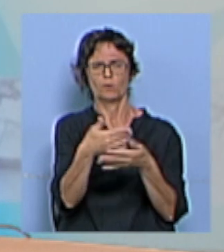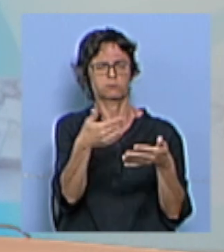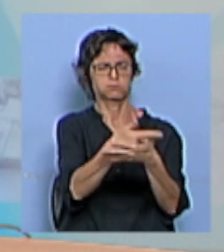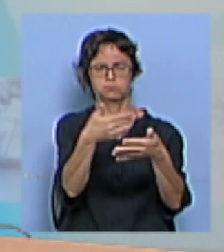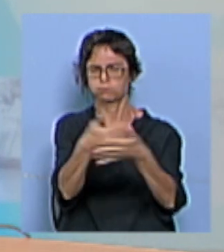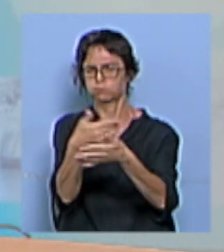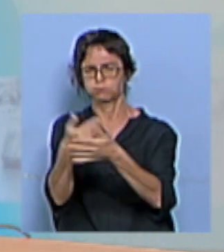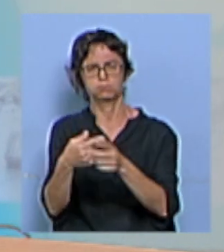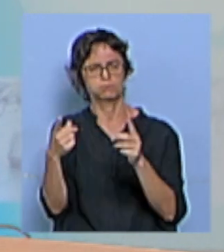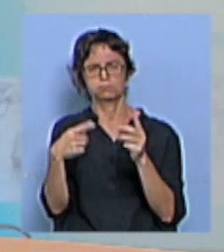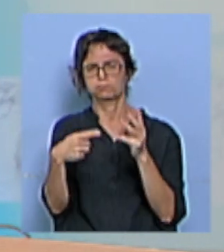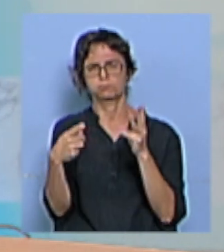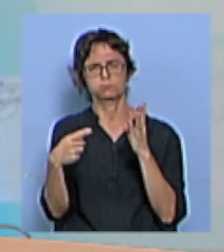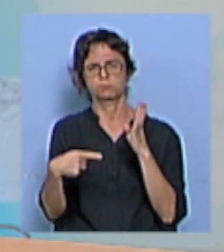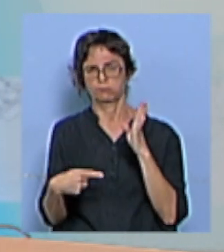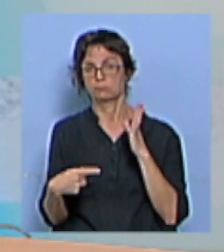e continua a apresentar-se.